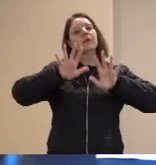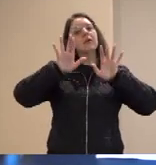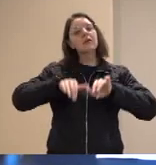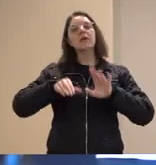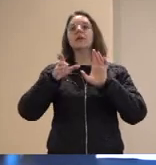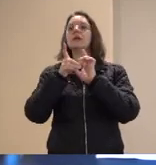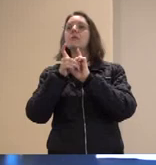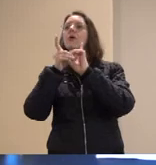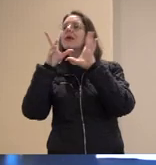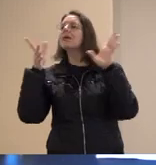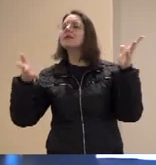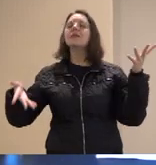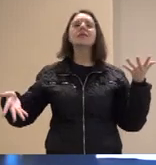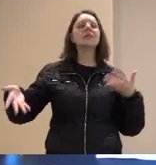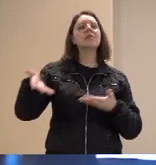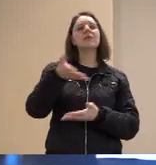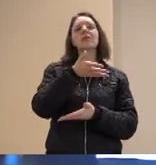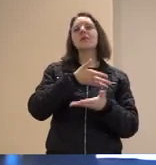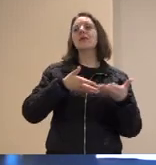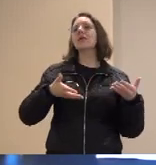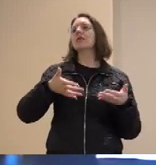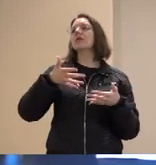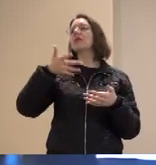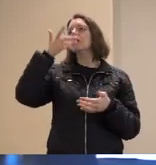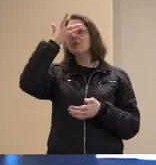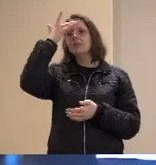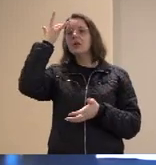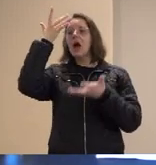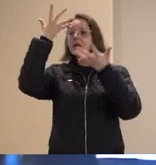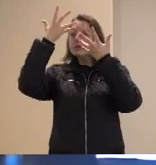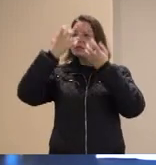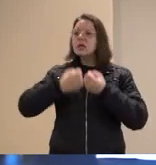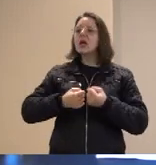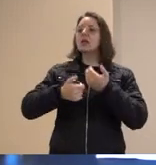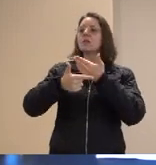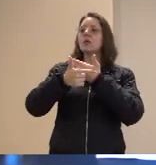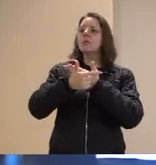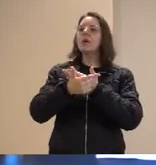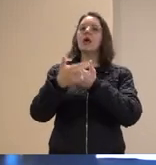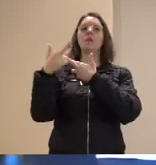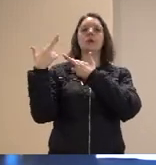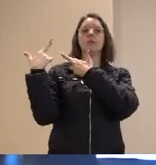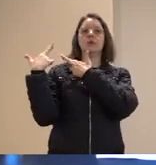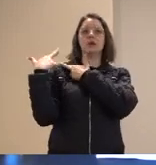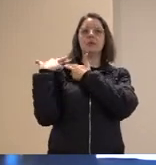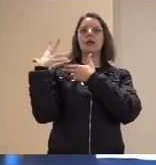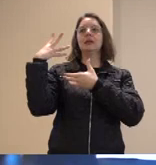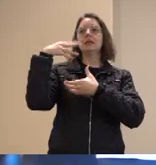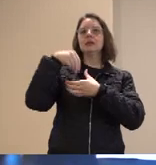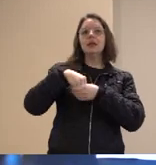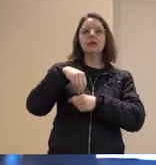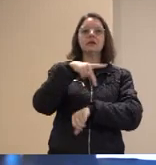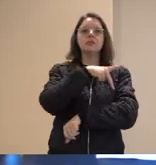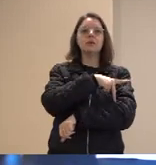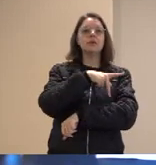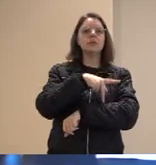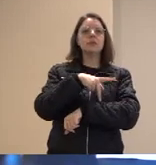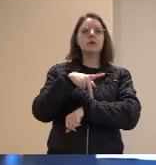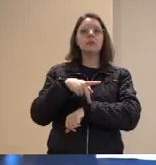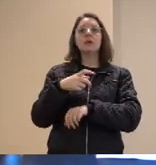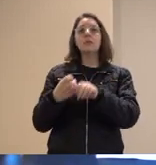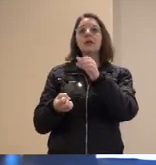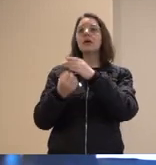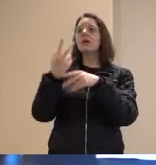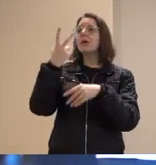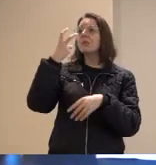democrática, que as pessoas assumam, de fato, o compromisso por uma nova cultura, uma